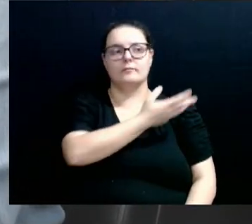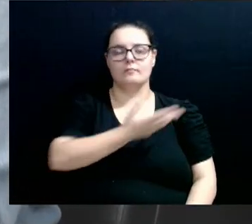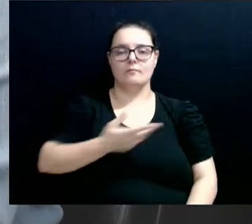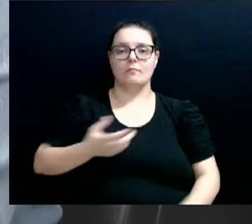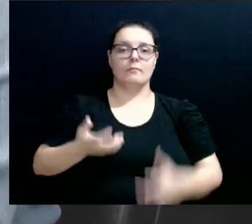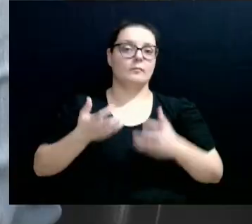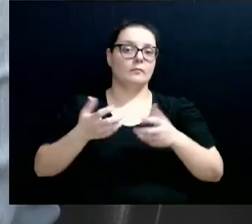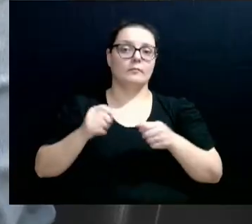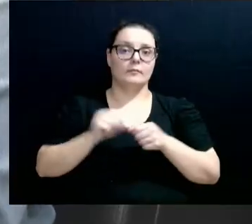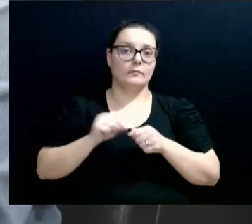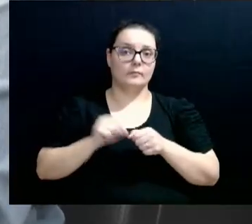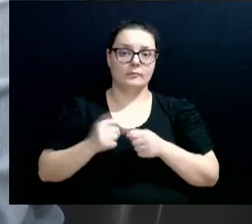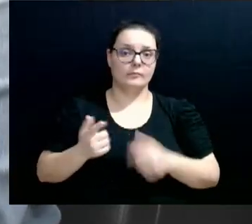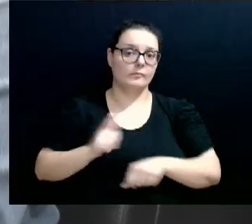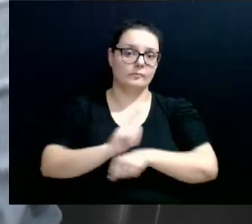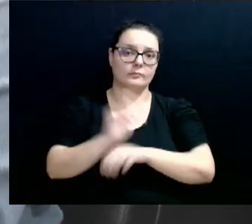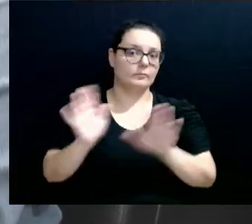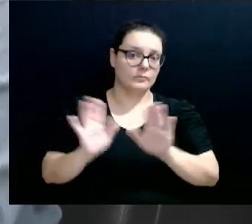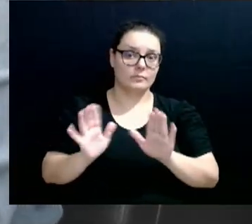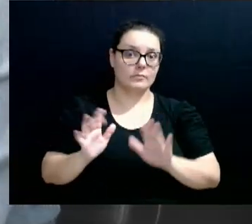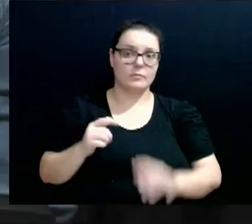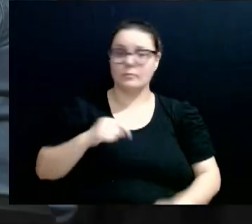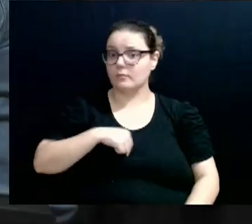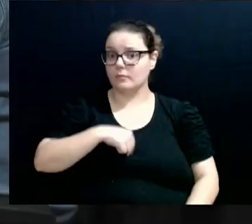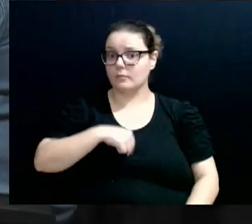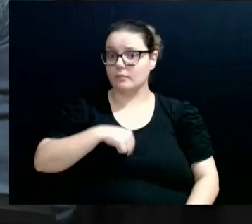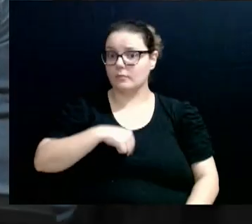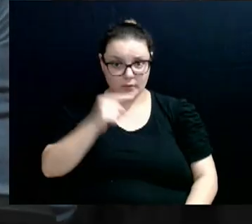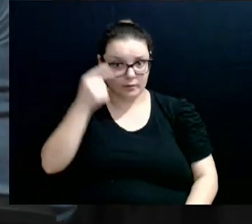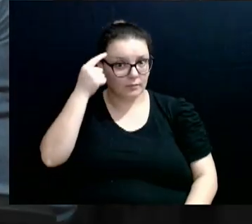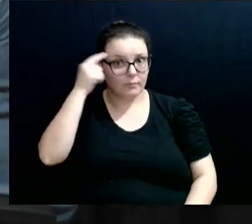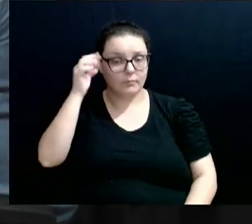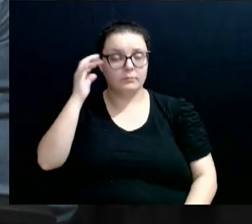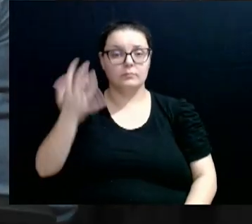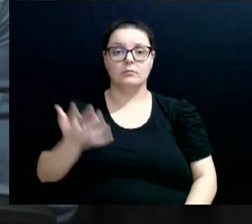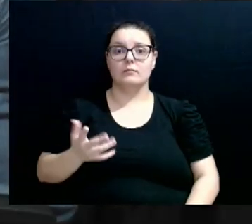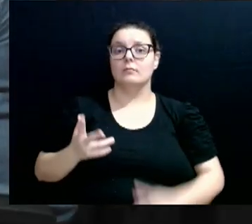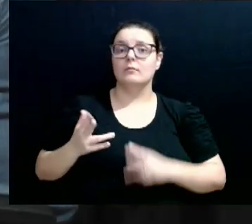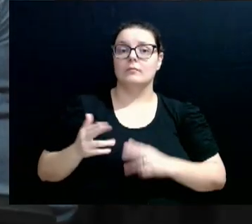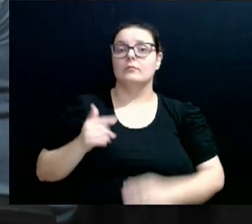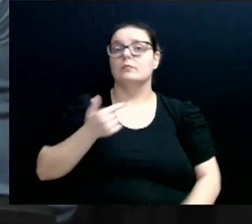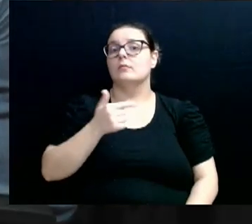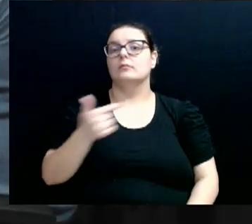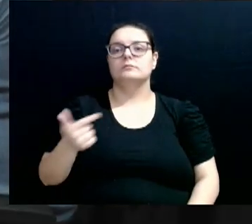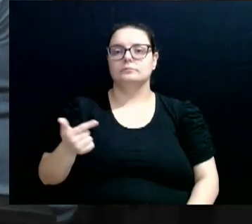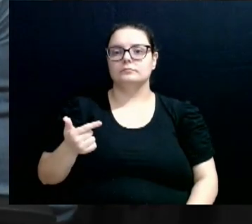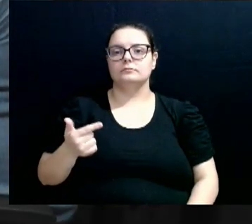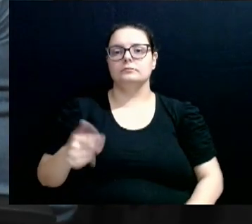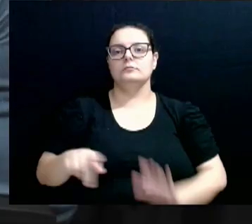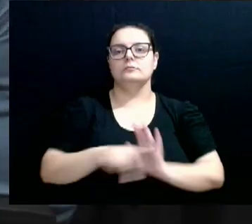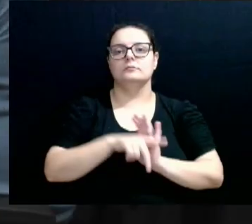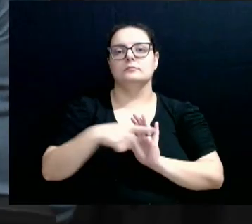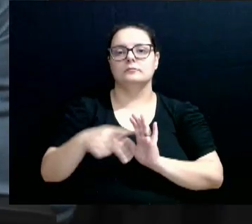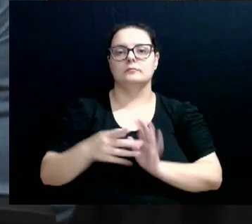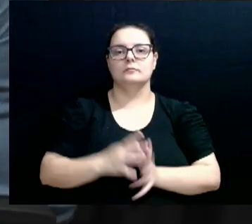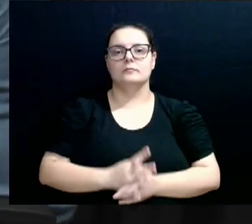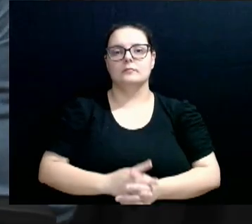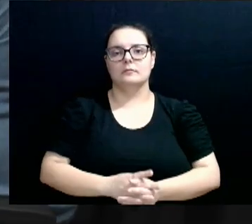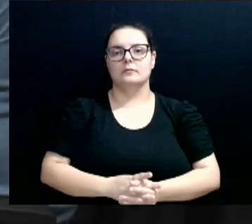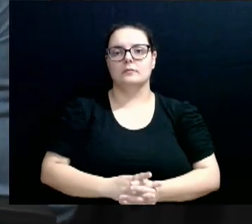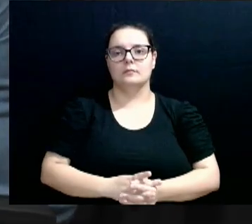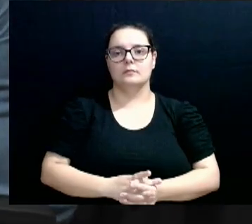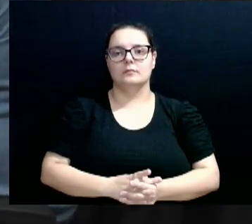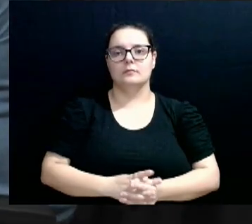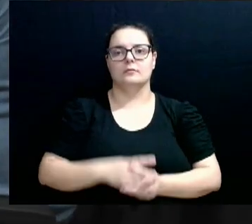na graduação. Eu nem pensava isso. Então, era como se isso não tivesse fazendo parte da minha